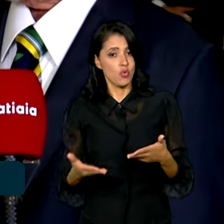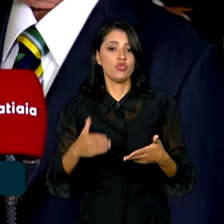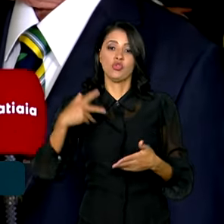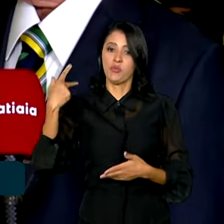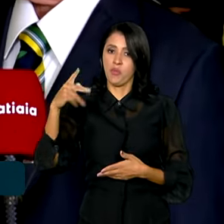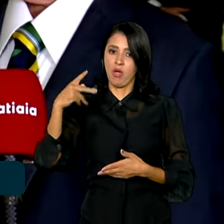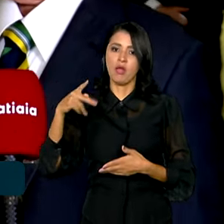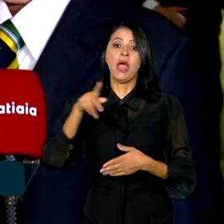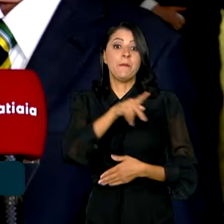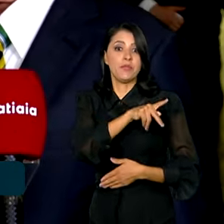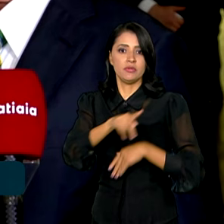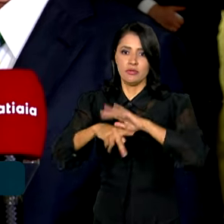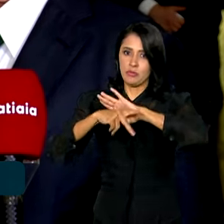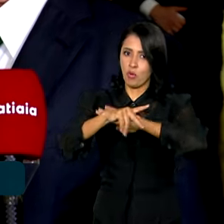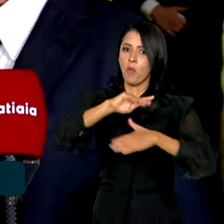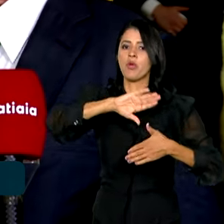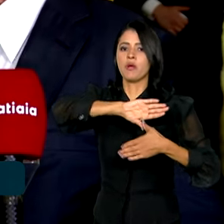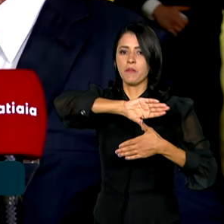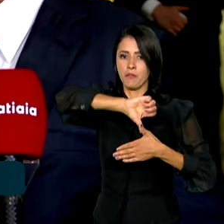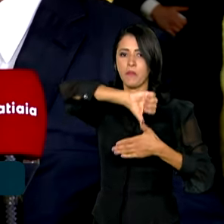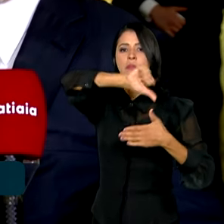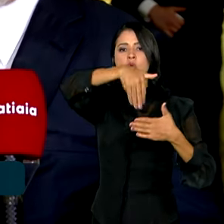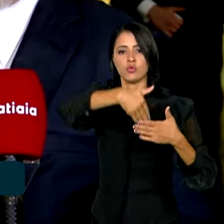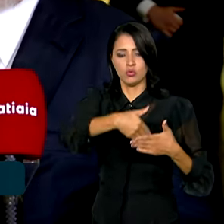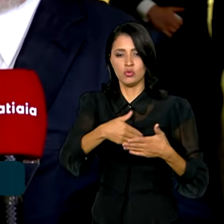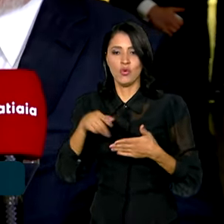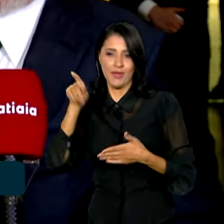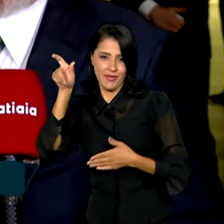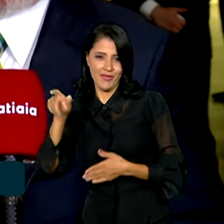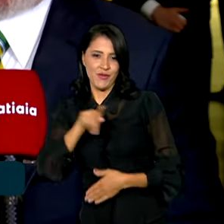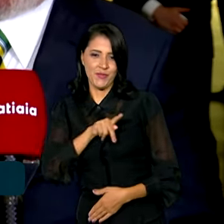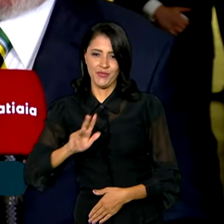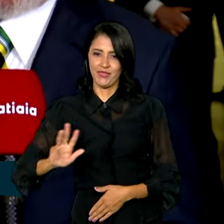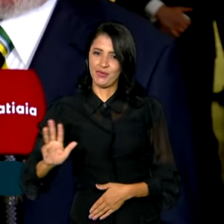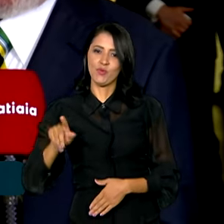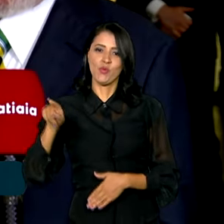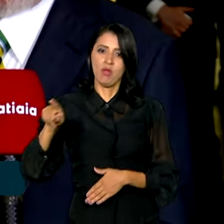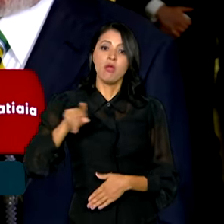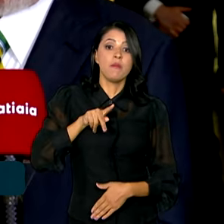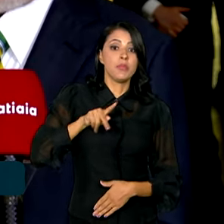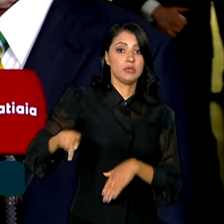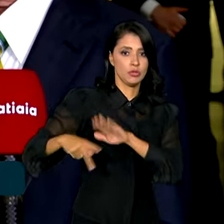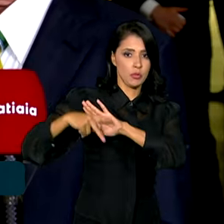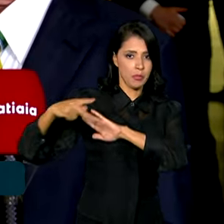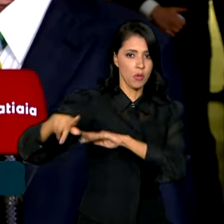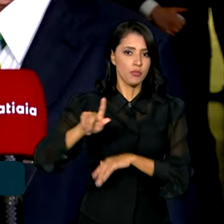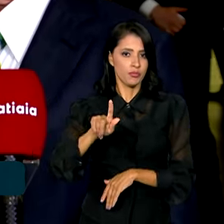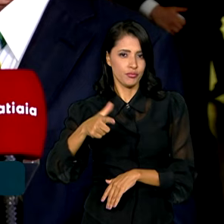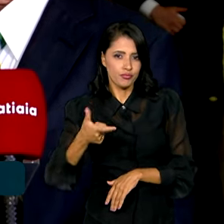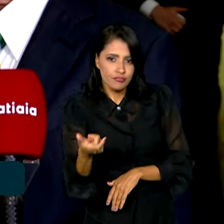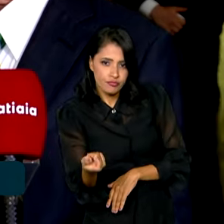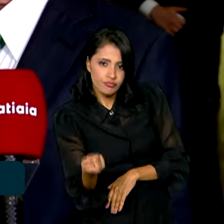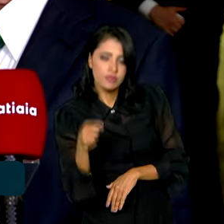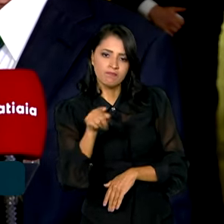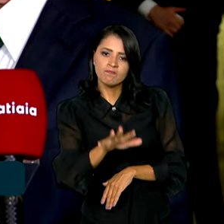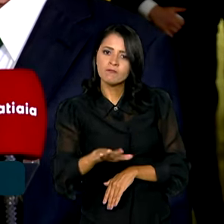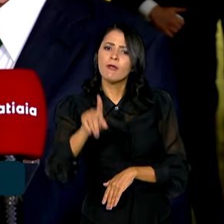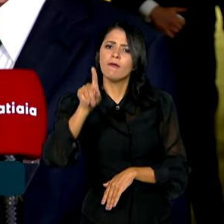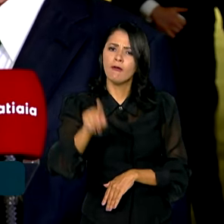pro tempore do Mercosul. O presidente Lula tem a presidência do G20. E esses espaços são muito